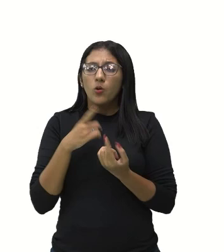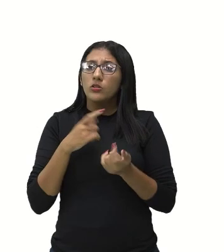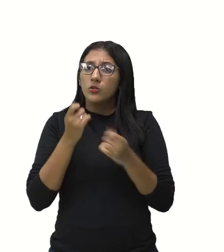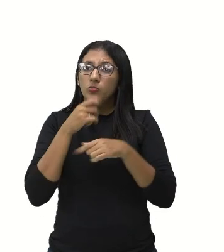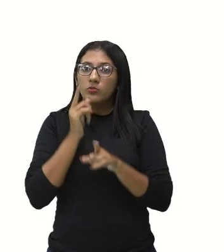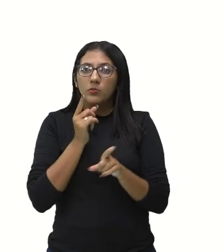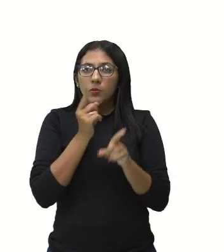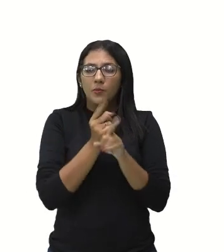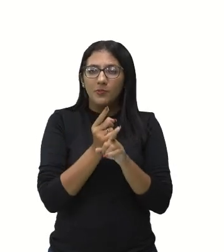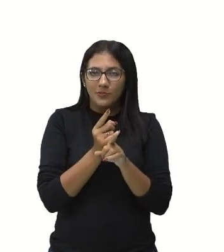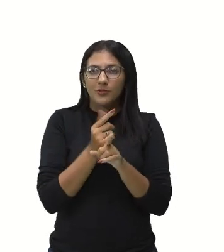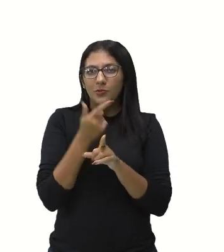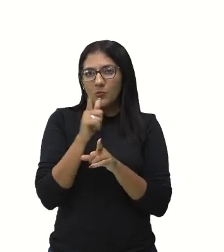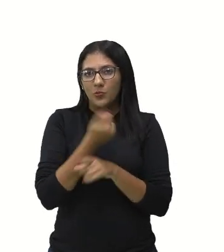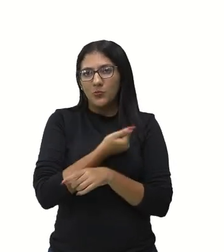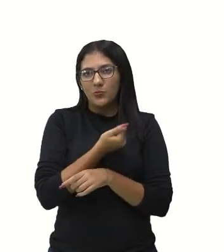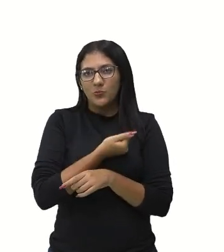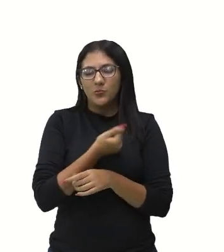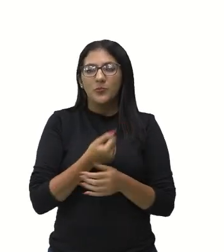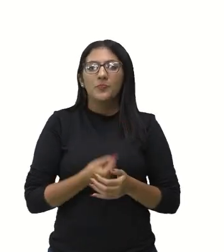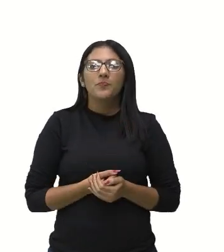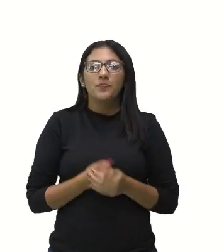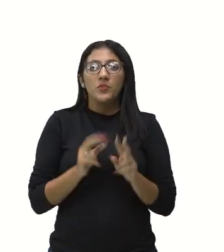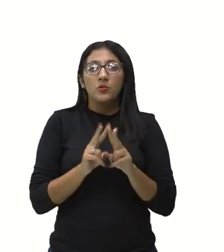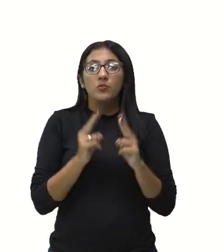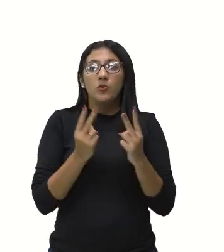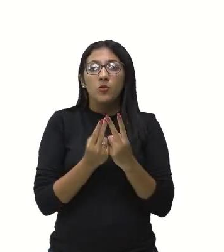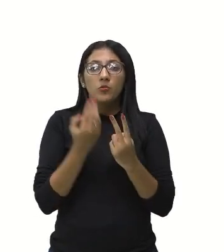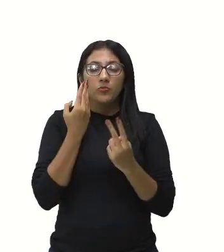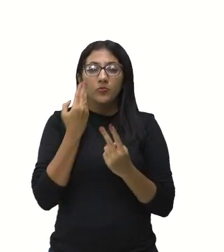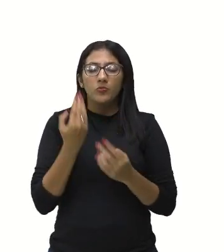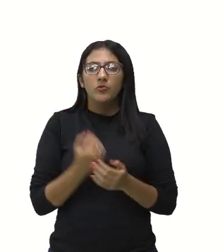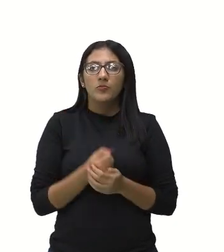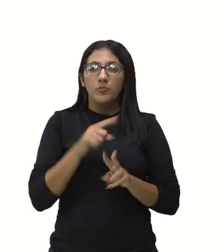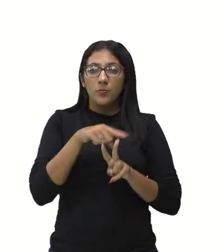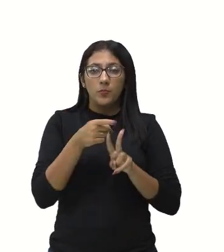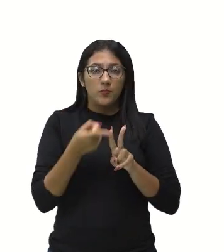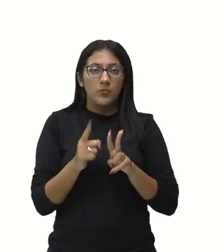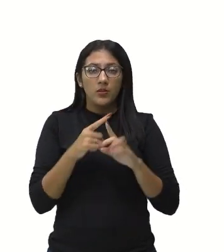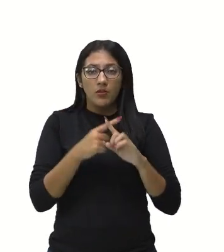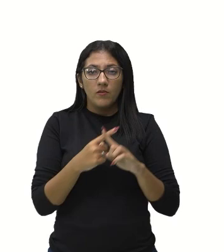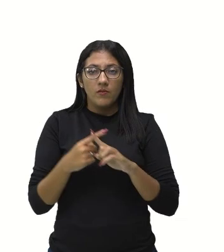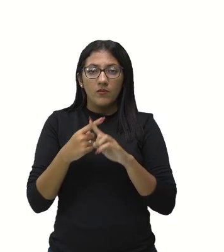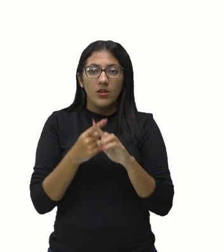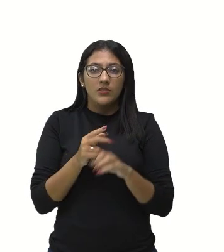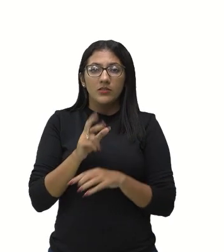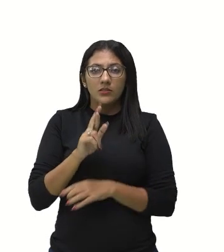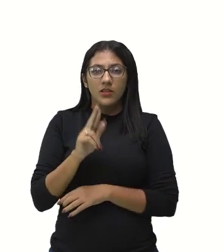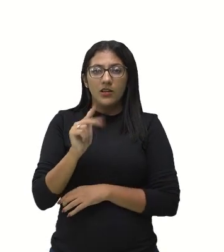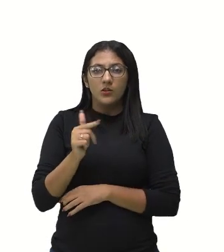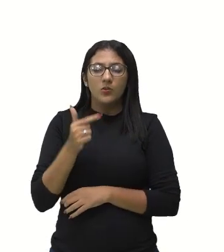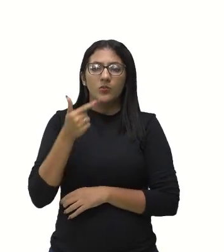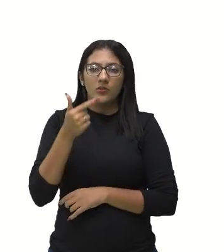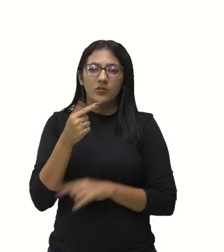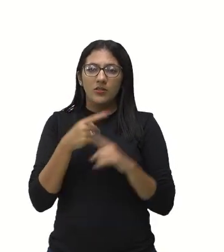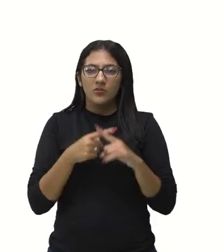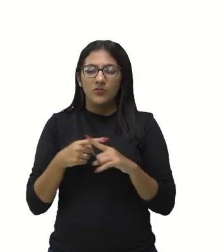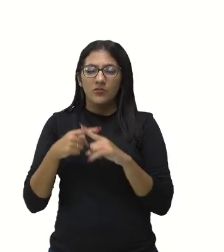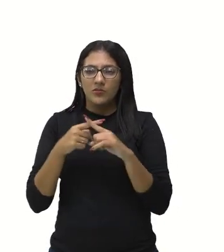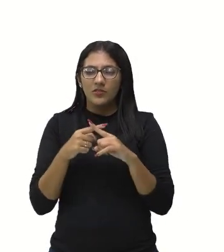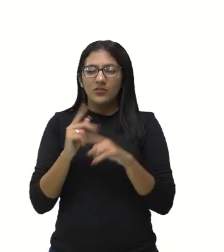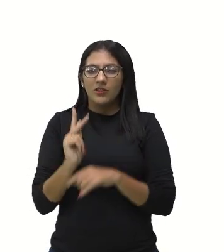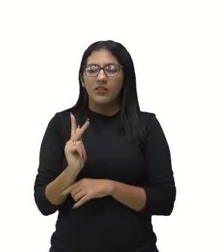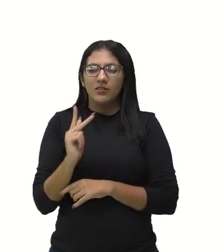a altura. Veja só, volume é igual a π vezes o raio elevado ao quadrado, né, vezes a